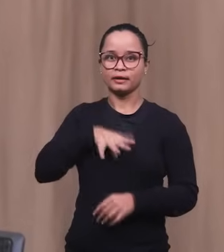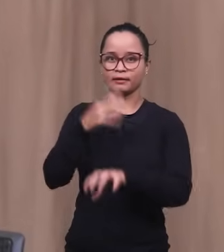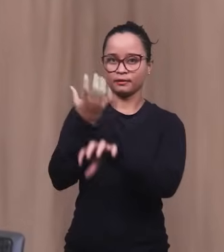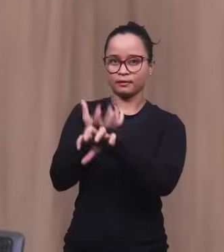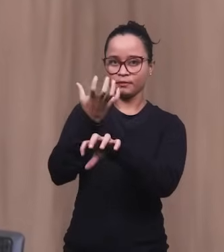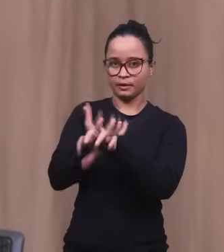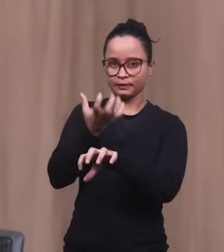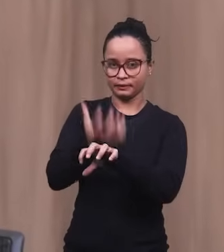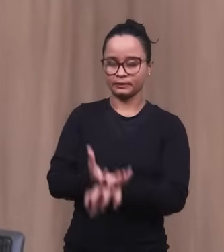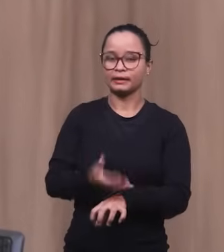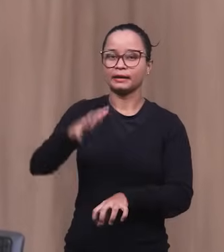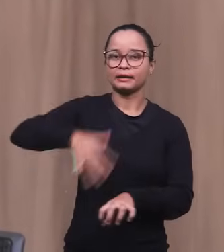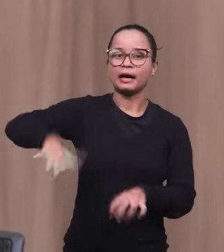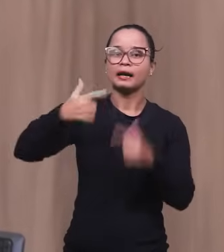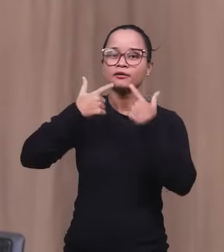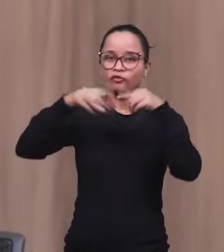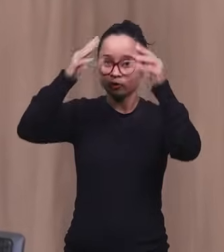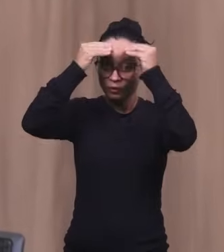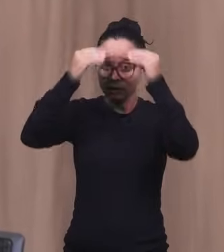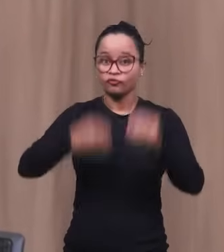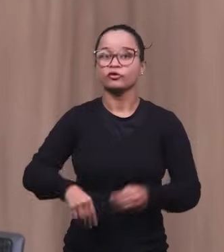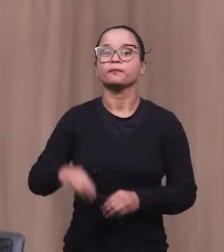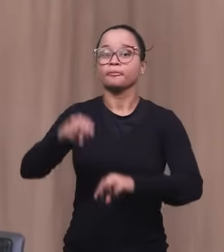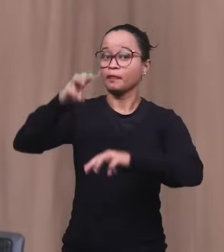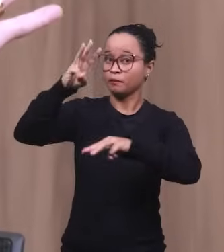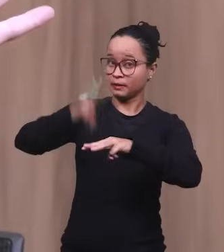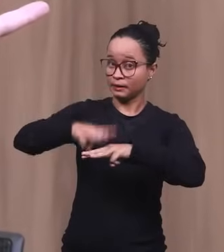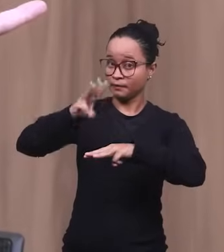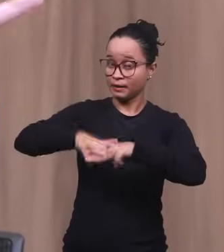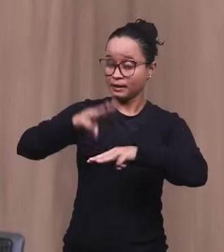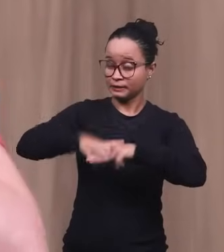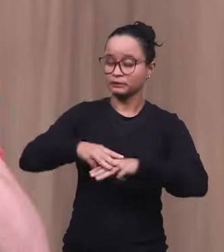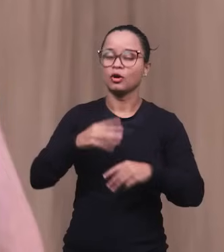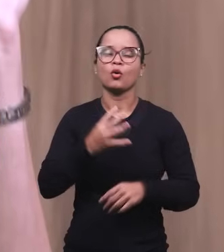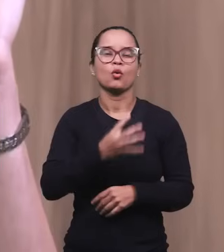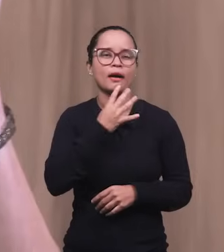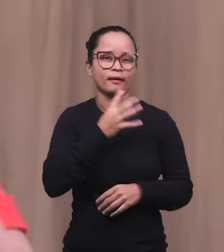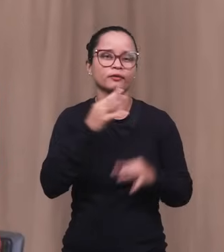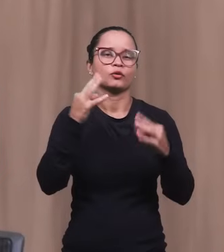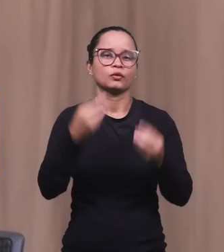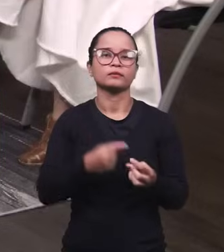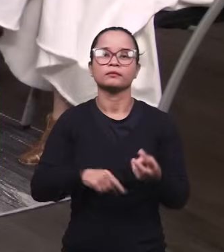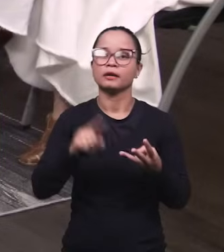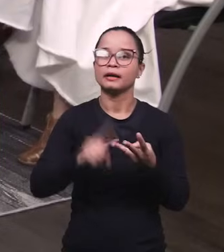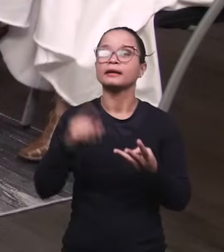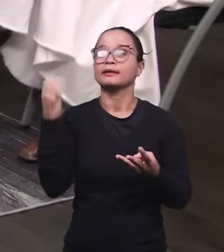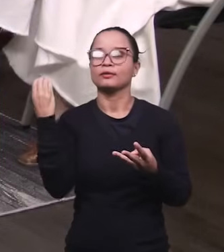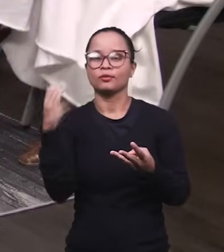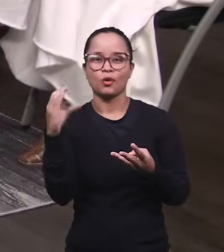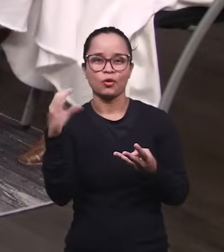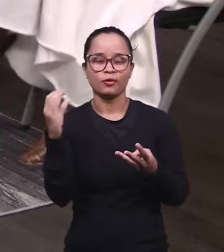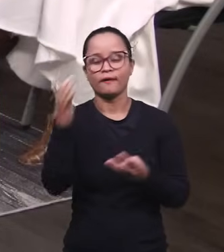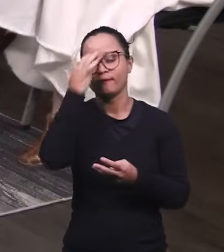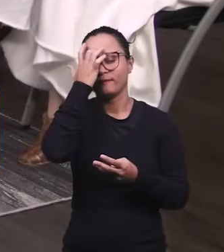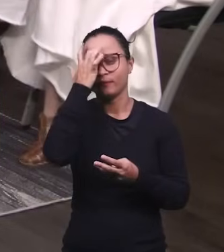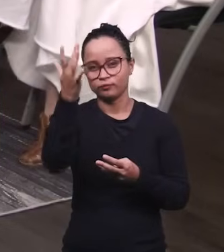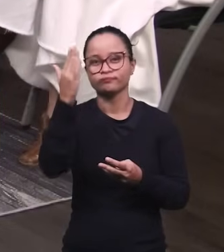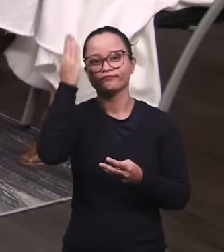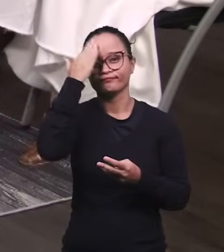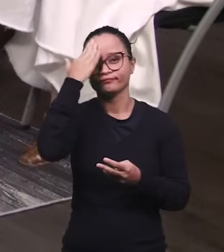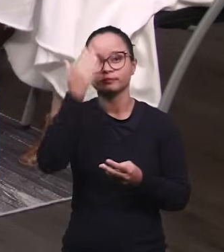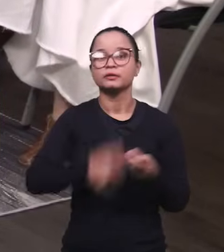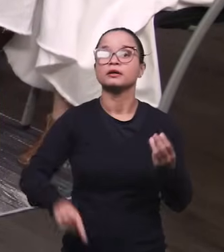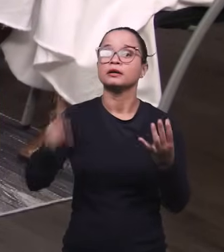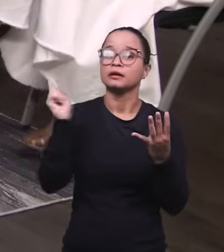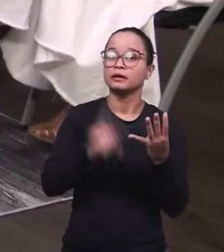curricular dentro da área de conhecimento linguagens. Matemática, todo mundo conhece. Ciências também é fácil